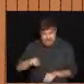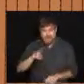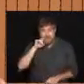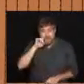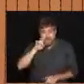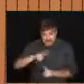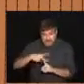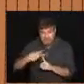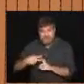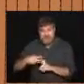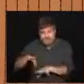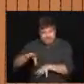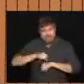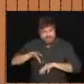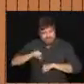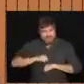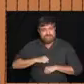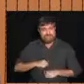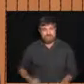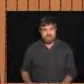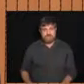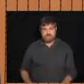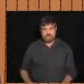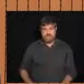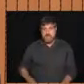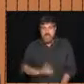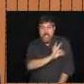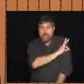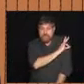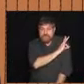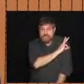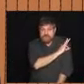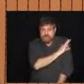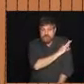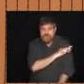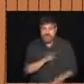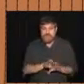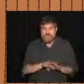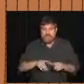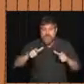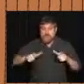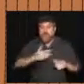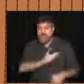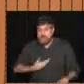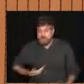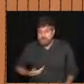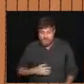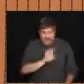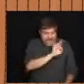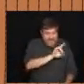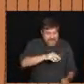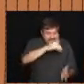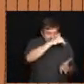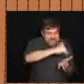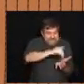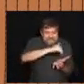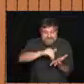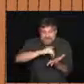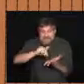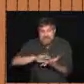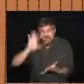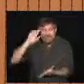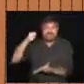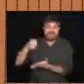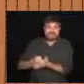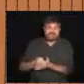vulnerável. Paço municipal e equipamentos públicos. Vamos lá. Cada secretaria e autarquia vai decidir sobre